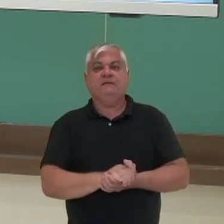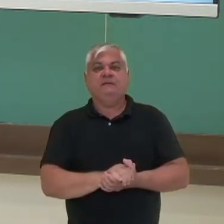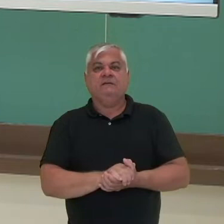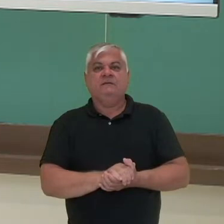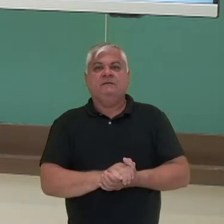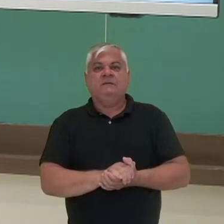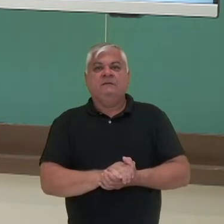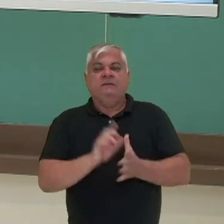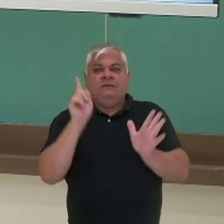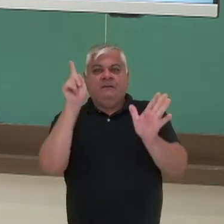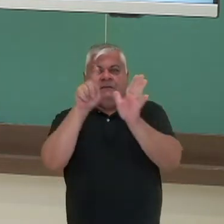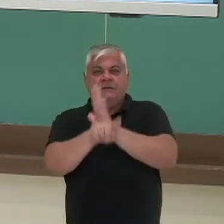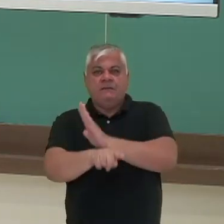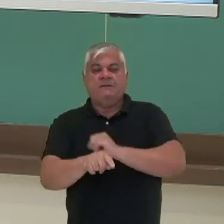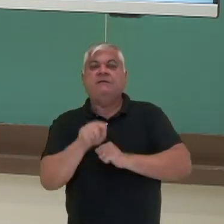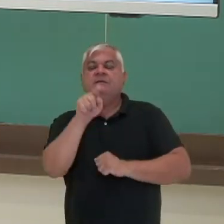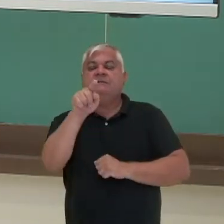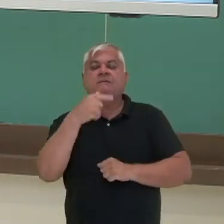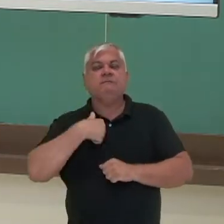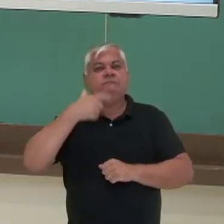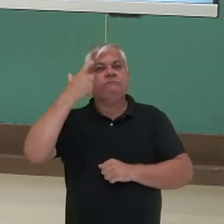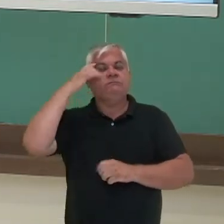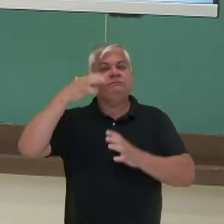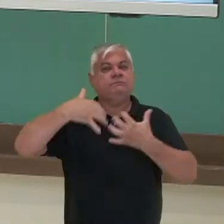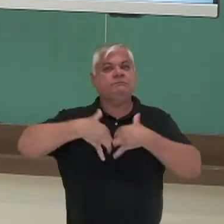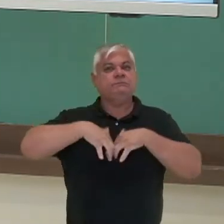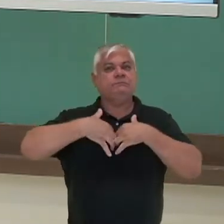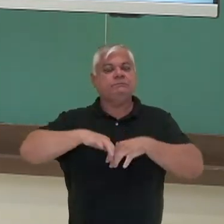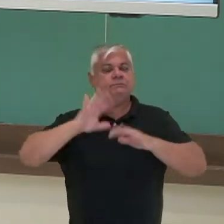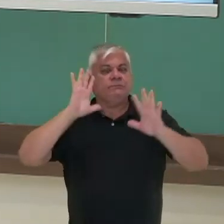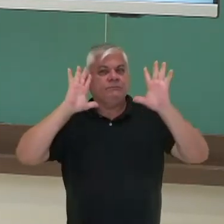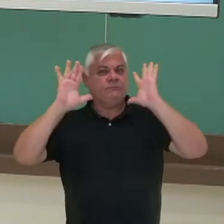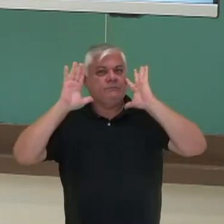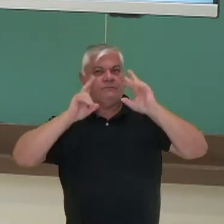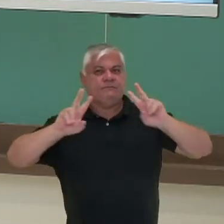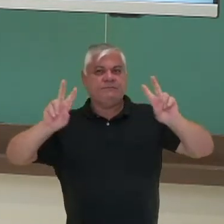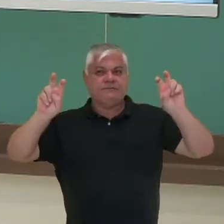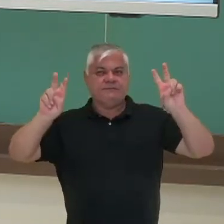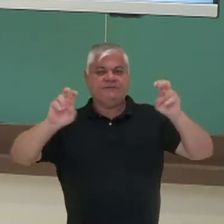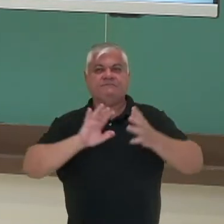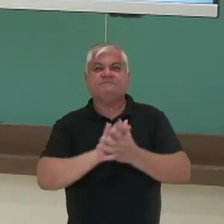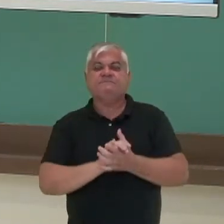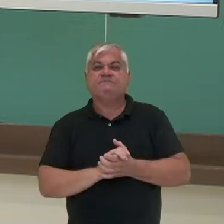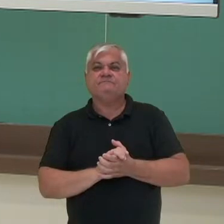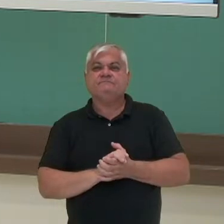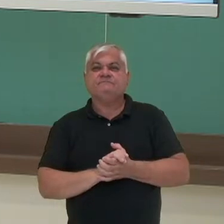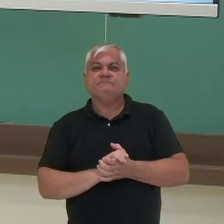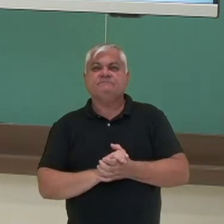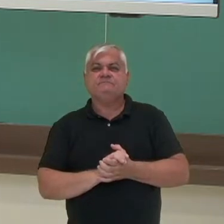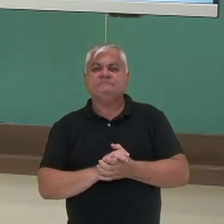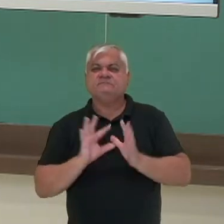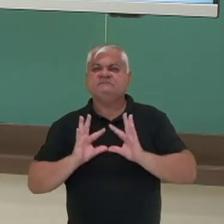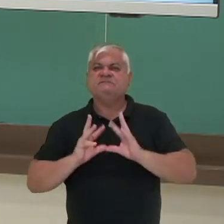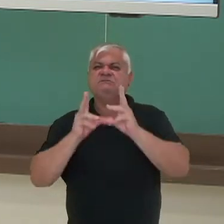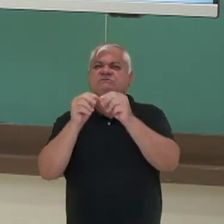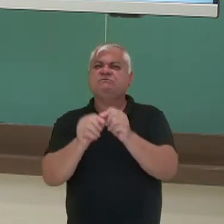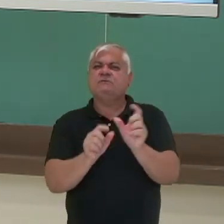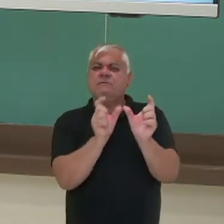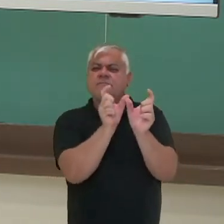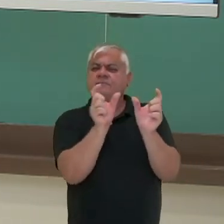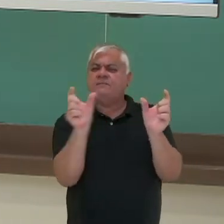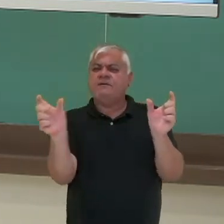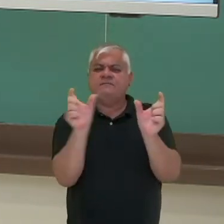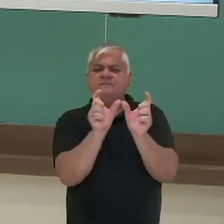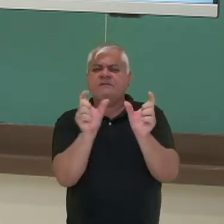Bom, perguntinha para vocês refletirem, né, a respeito do nosso tema. Por que nem todas as palavras que conhecemos